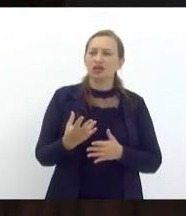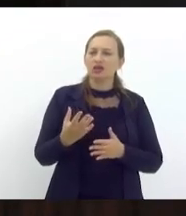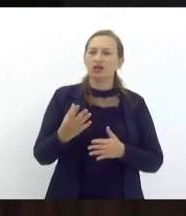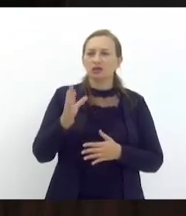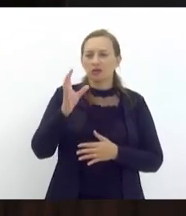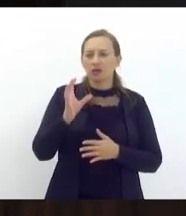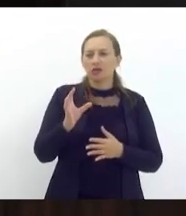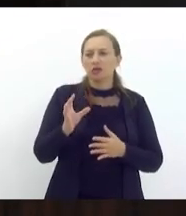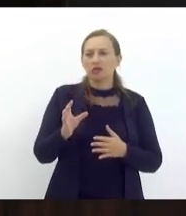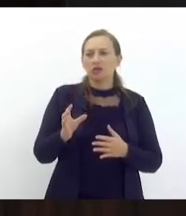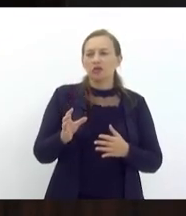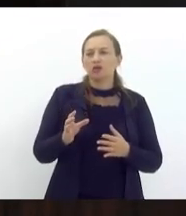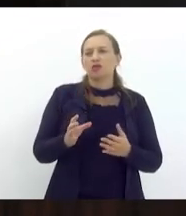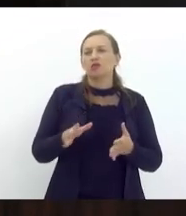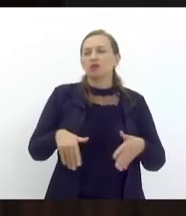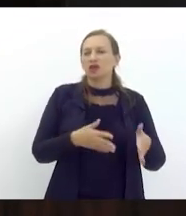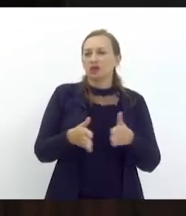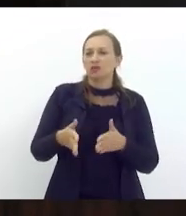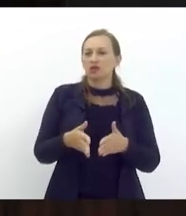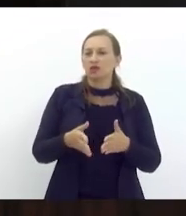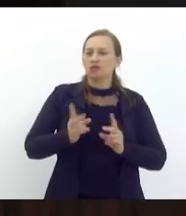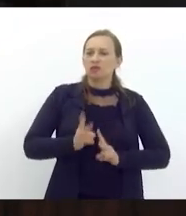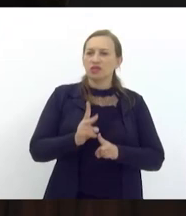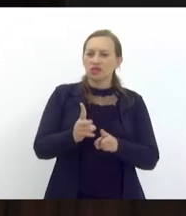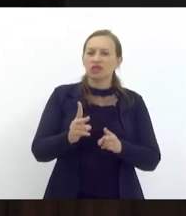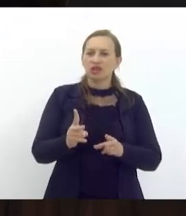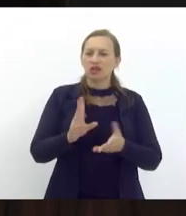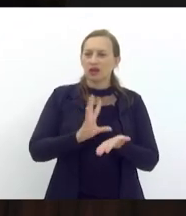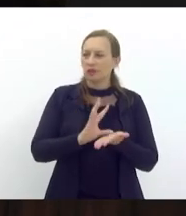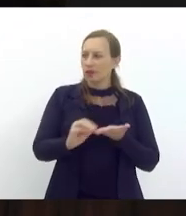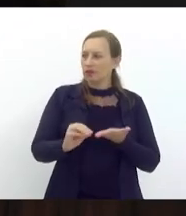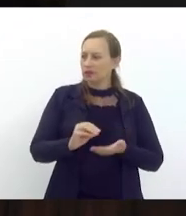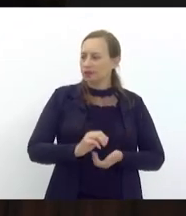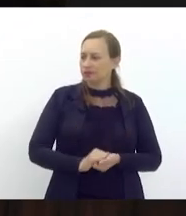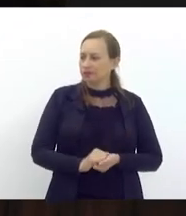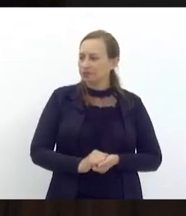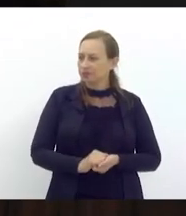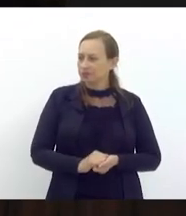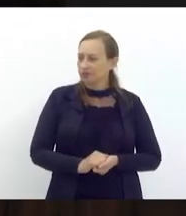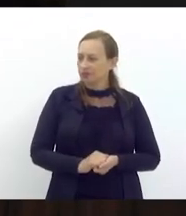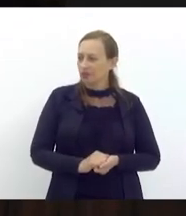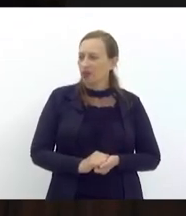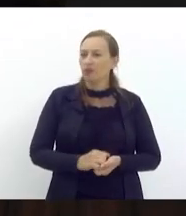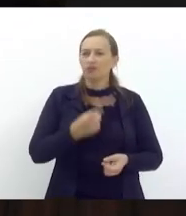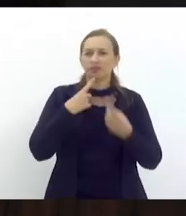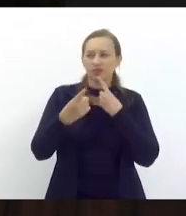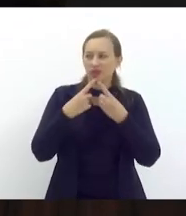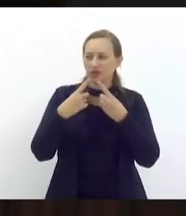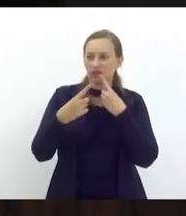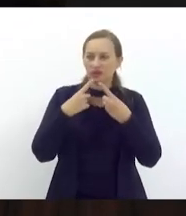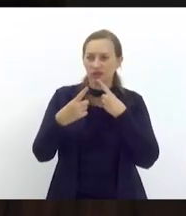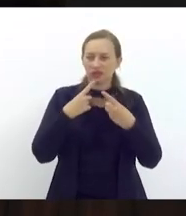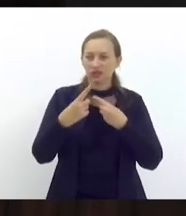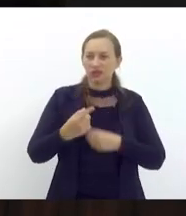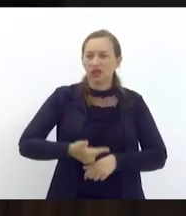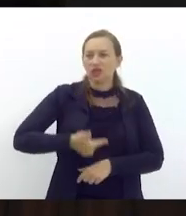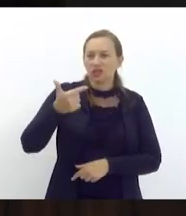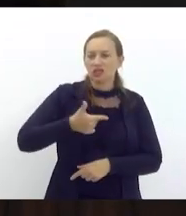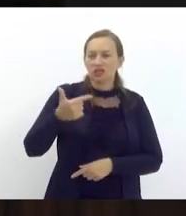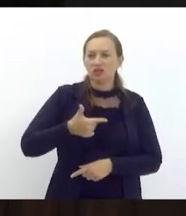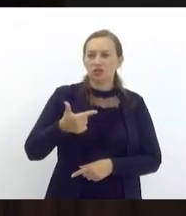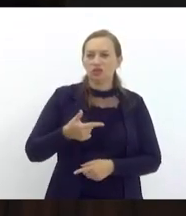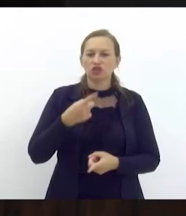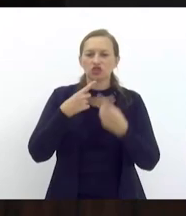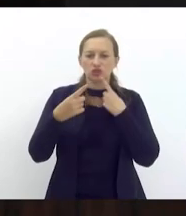né na troca de informações vamos seguir a falta por favor anuncio em discussão em segunda discussão